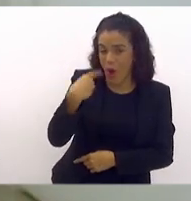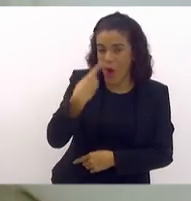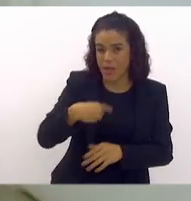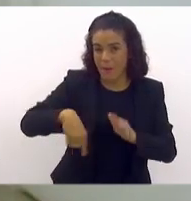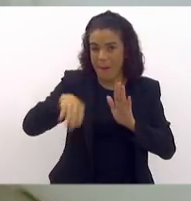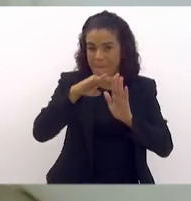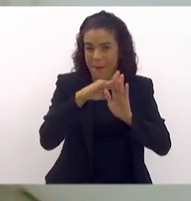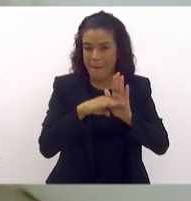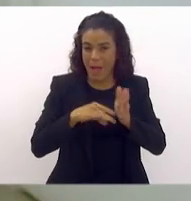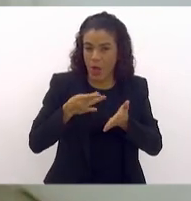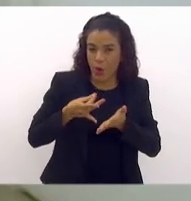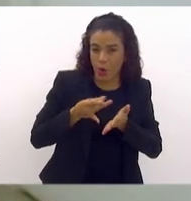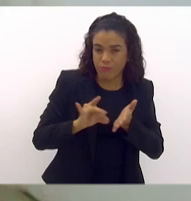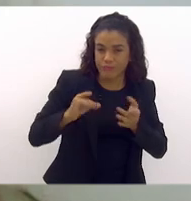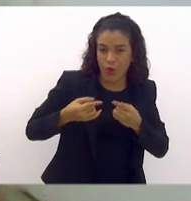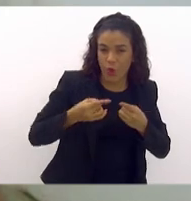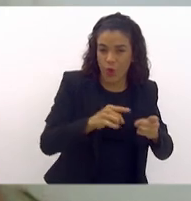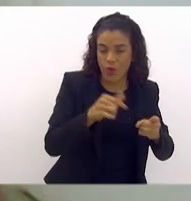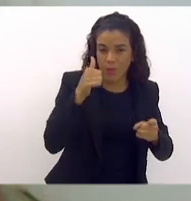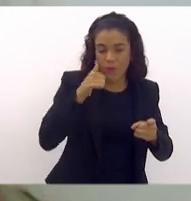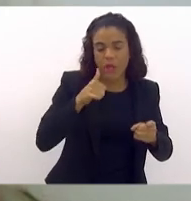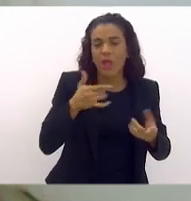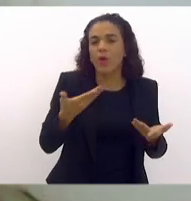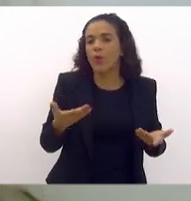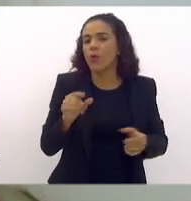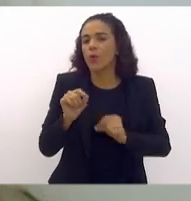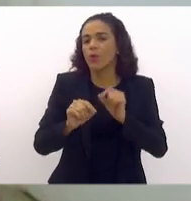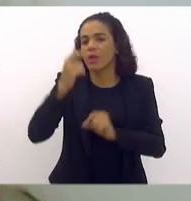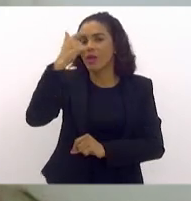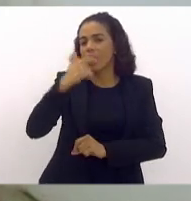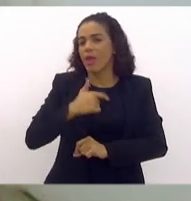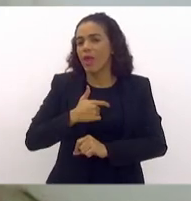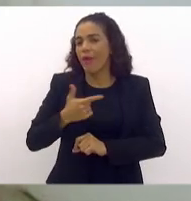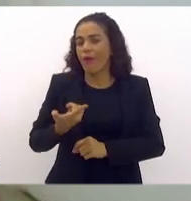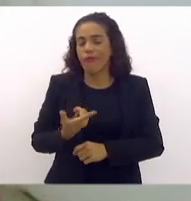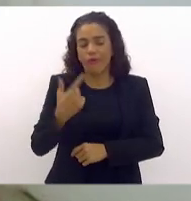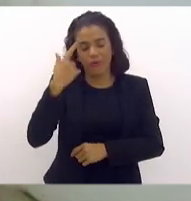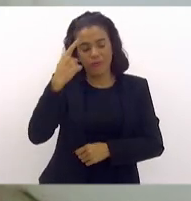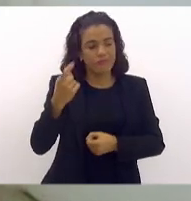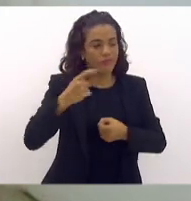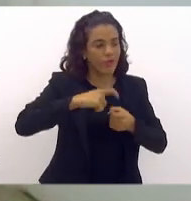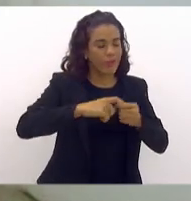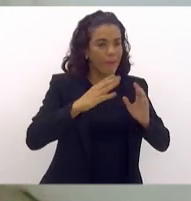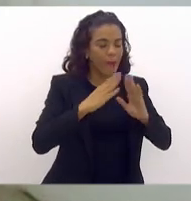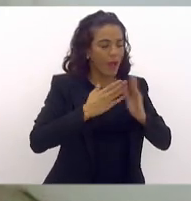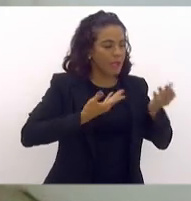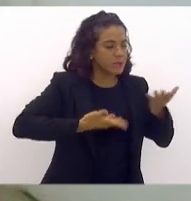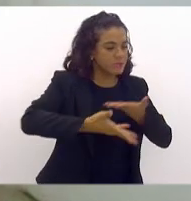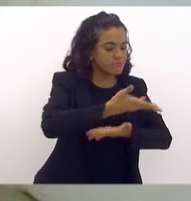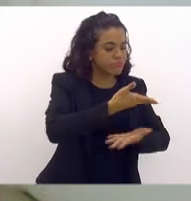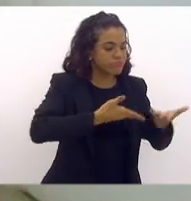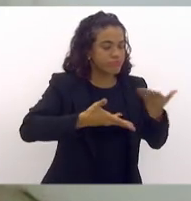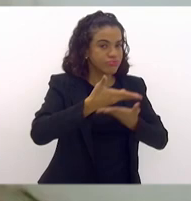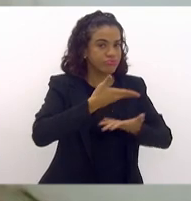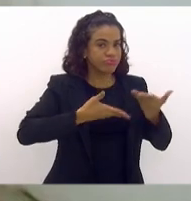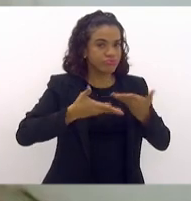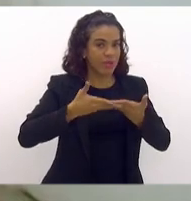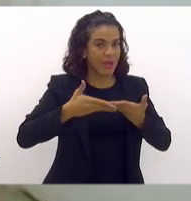conteúdos que são misóginos, o que que você vai levar para sua casa, o que que você vai levar para sua escola, né? Esse tipo